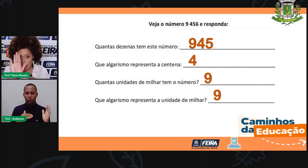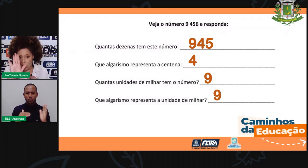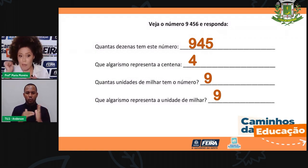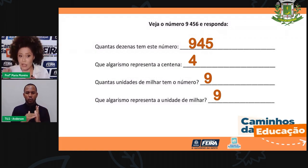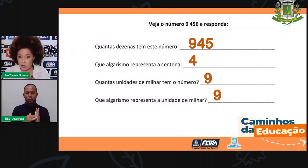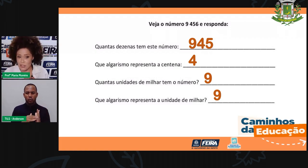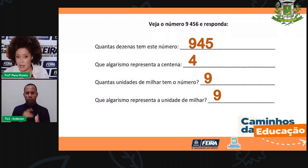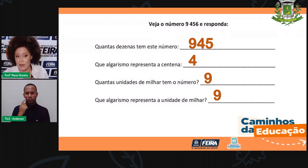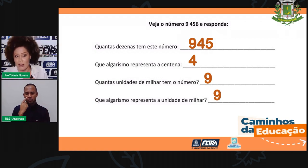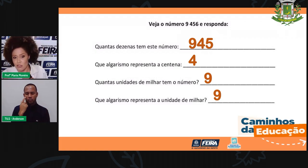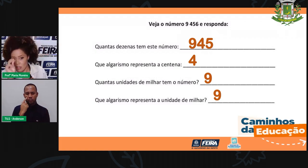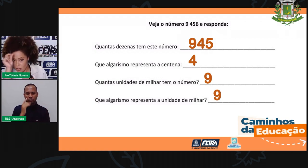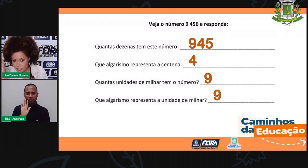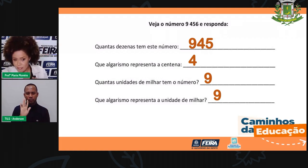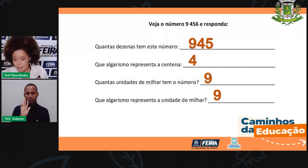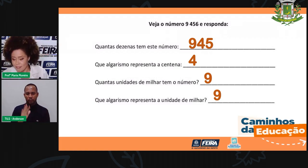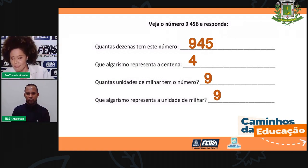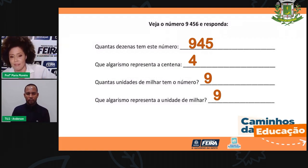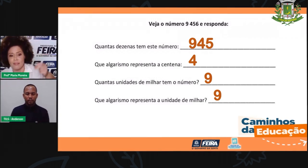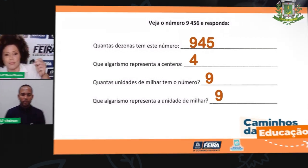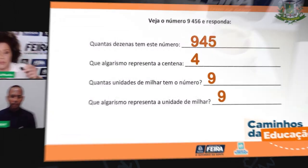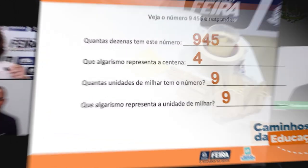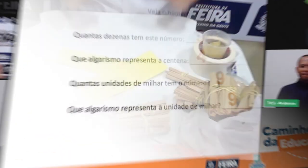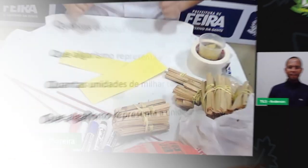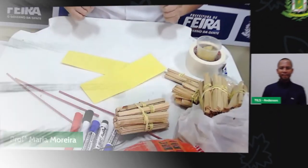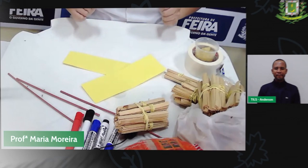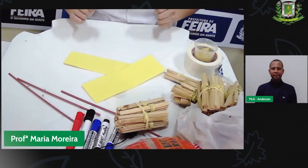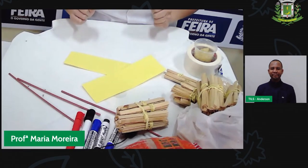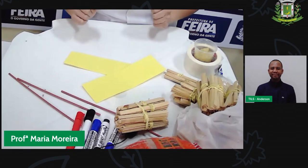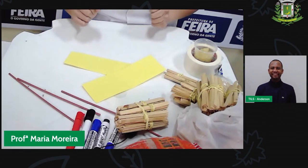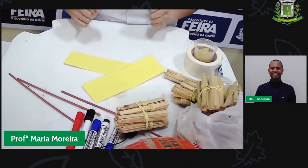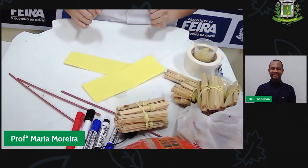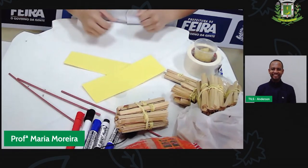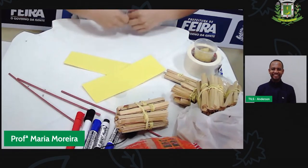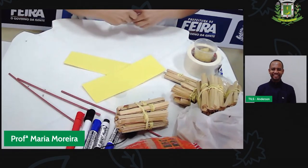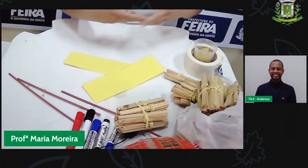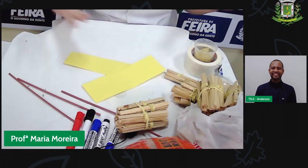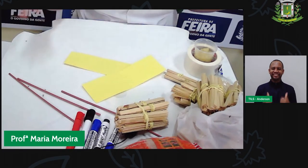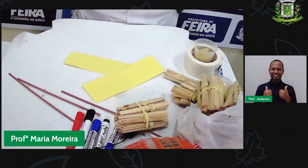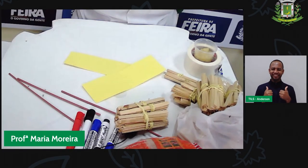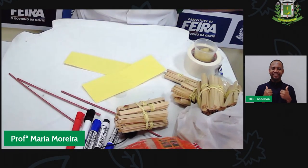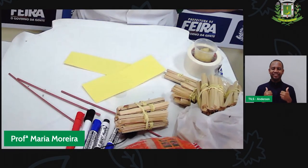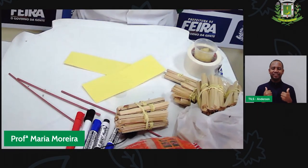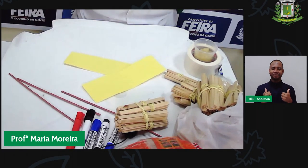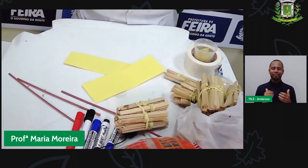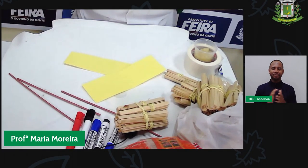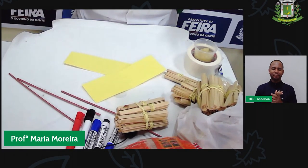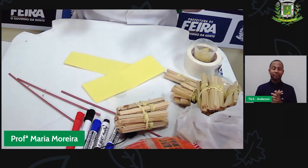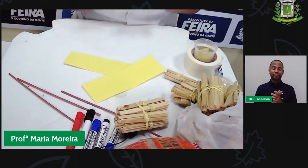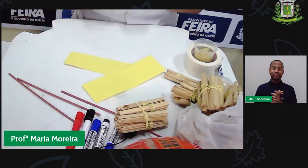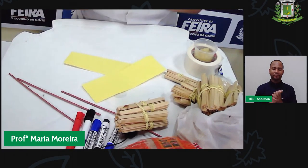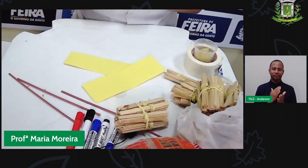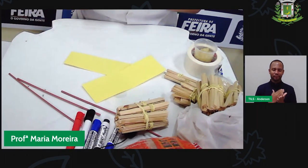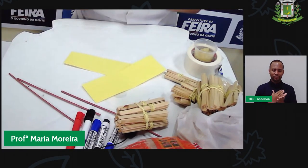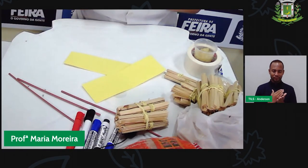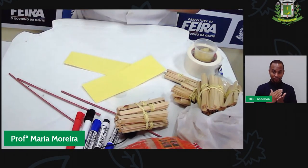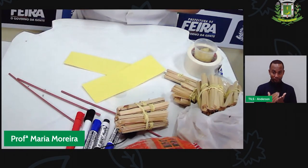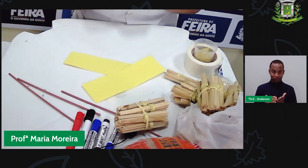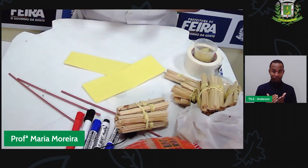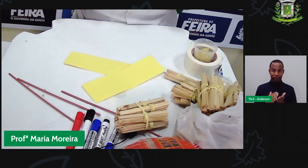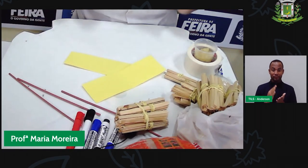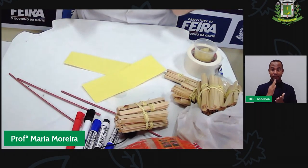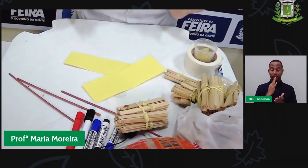certo calma a gente vai fazer a mais então ó o Olá amores mais momento aqui de construção e conhecimento